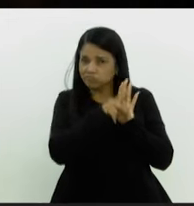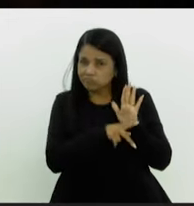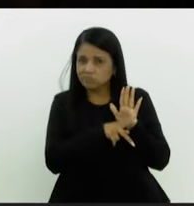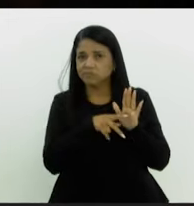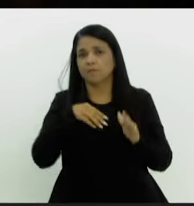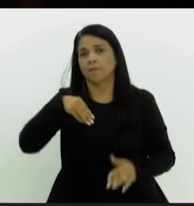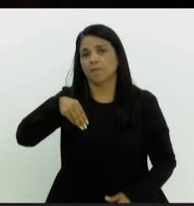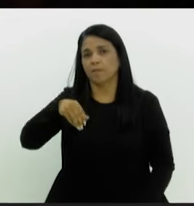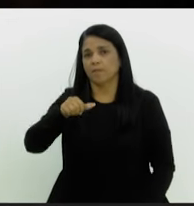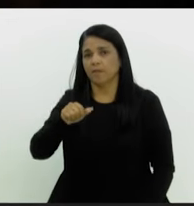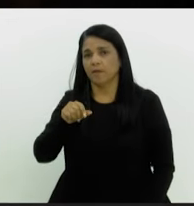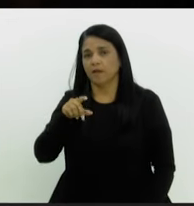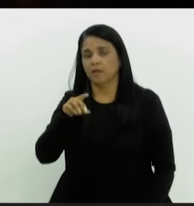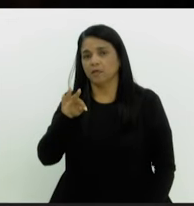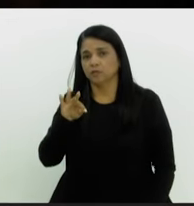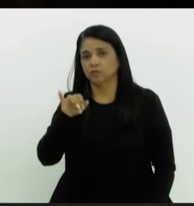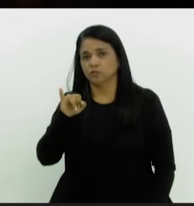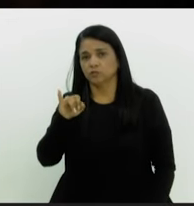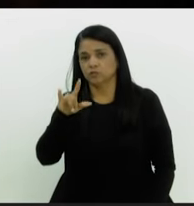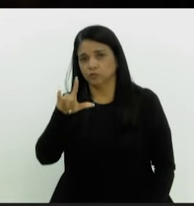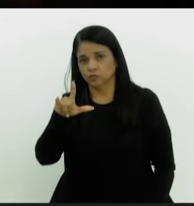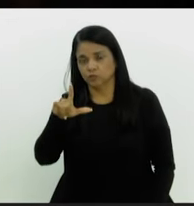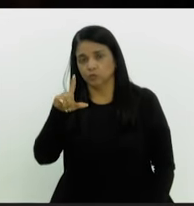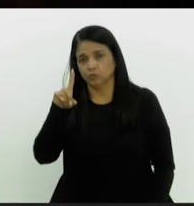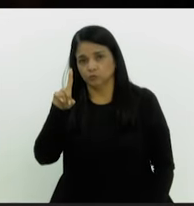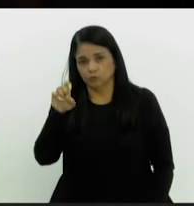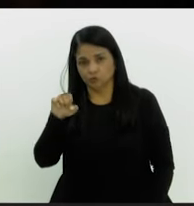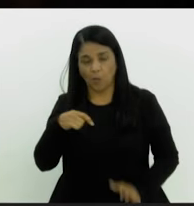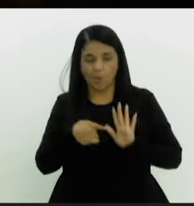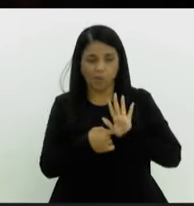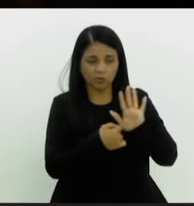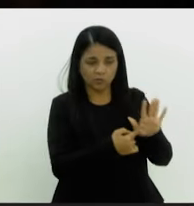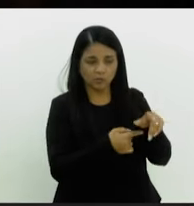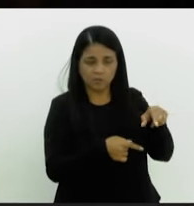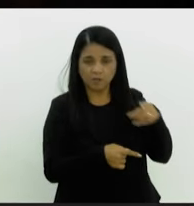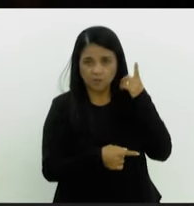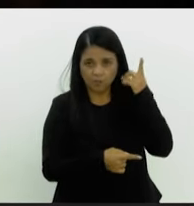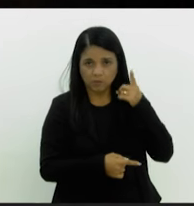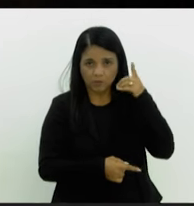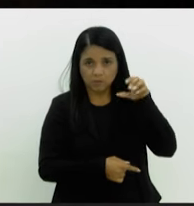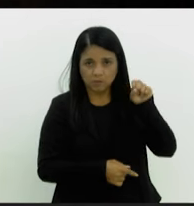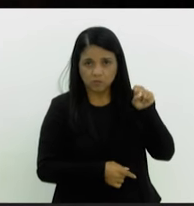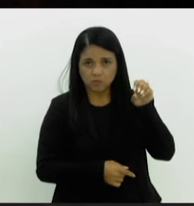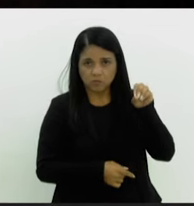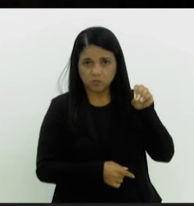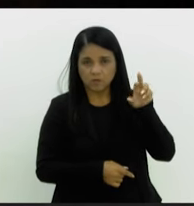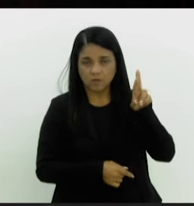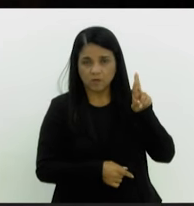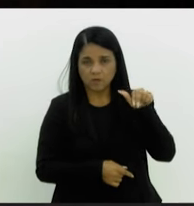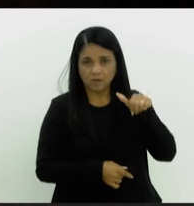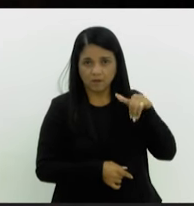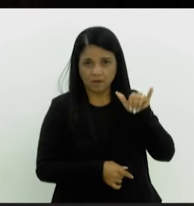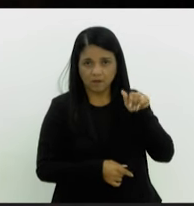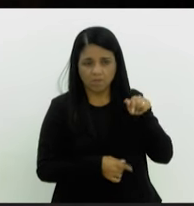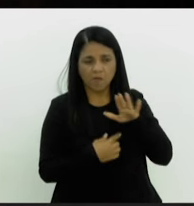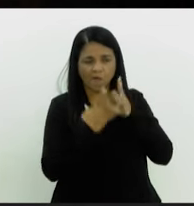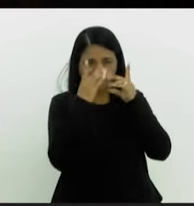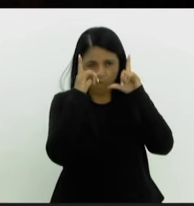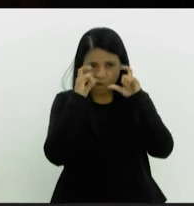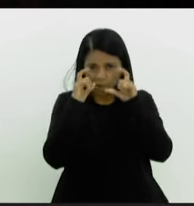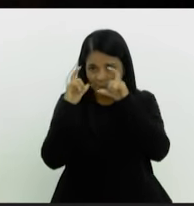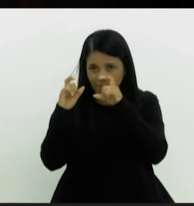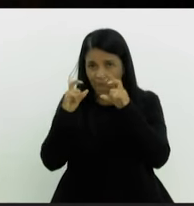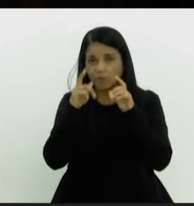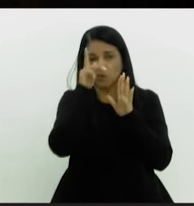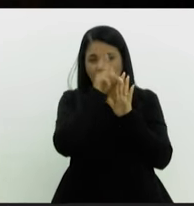Matilde eu tava mostrando aqui pra deputada Soraia eh e tirei uma foto a gente tem